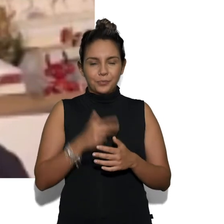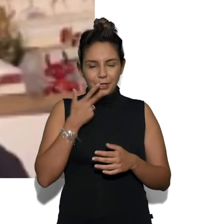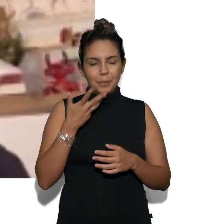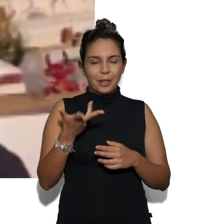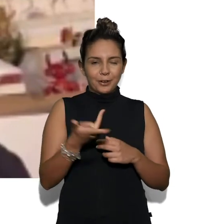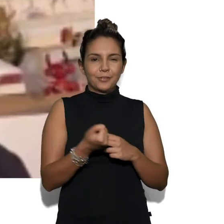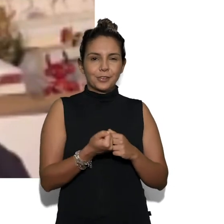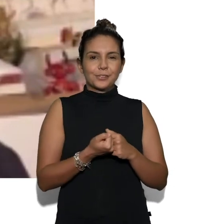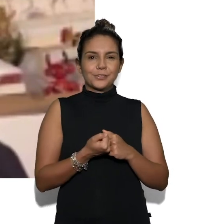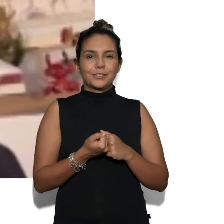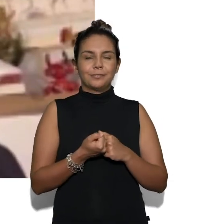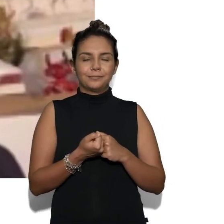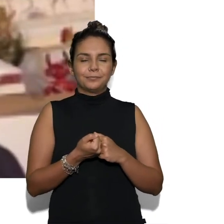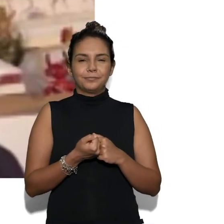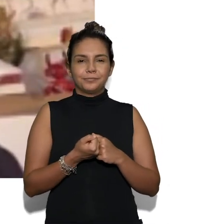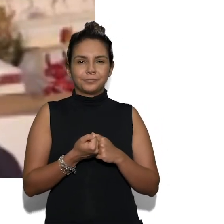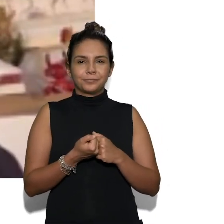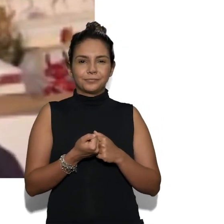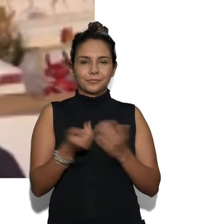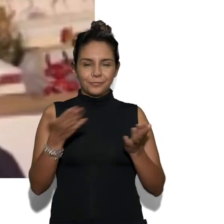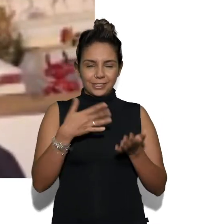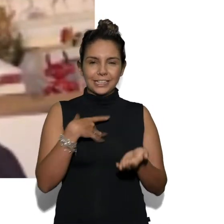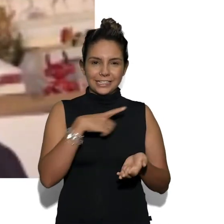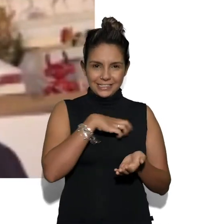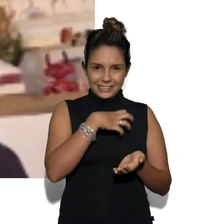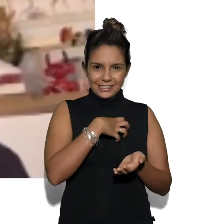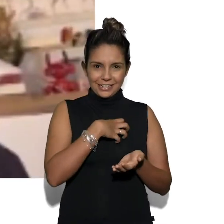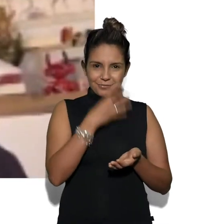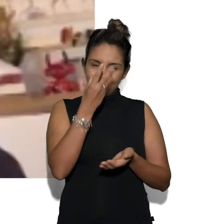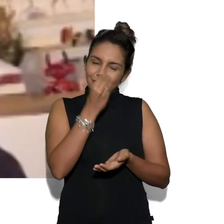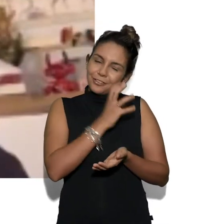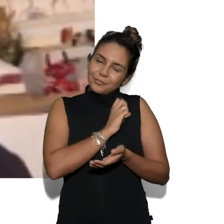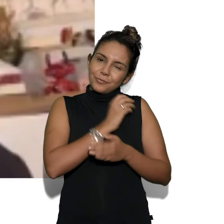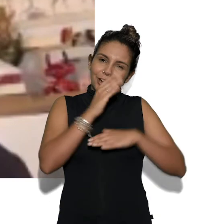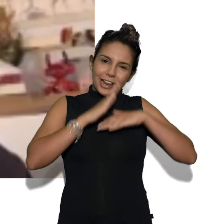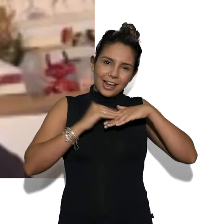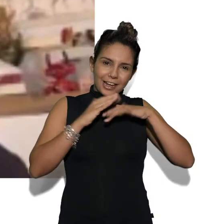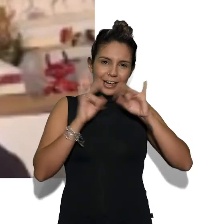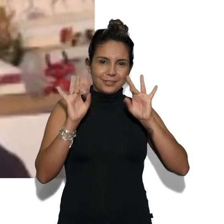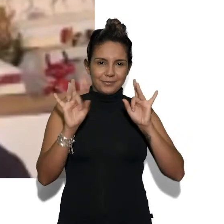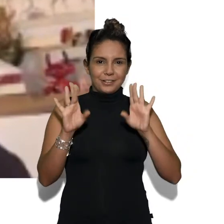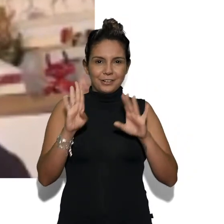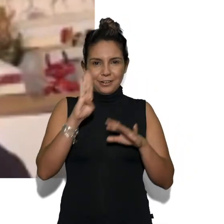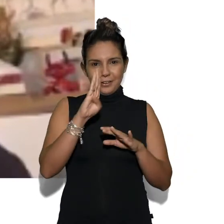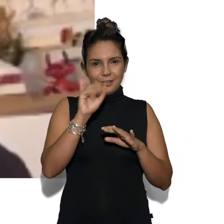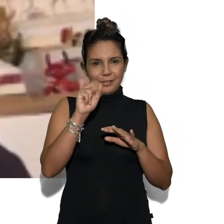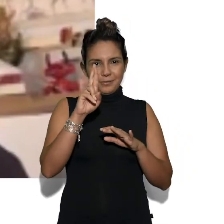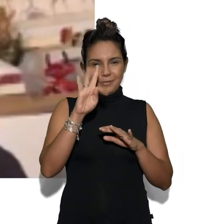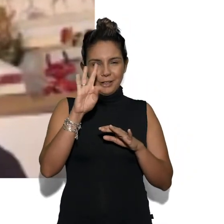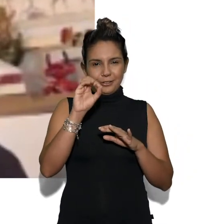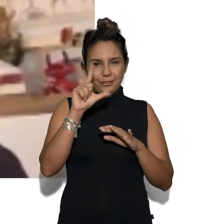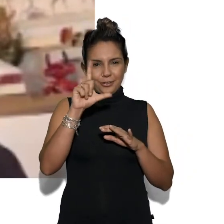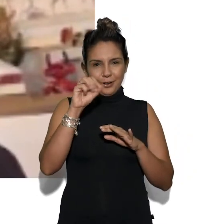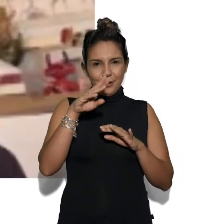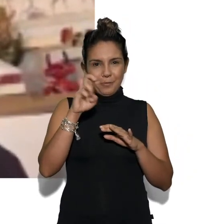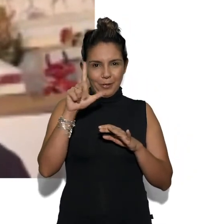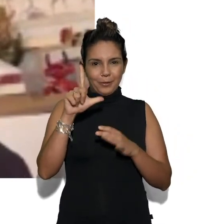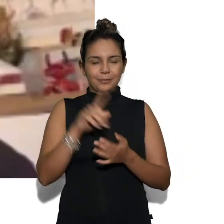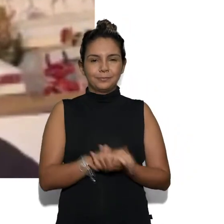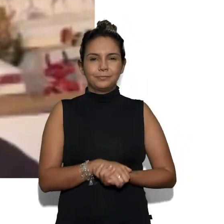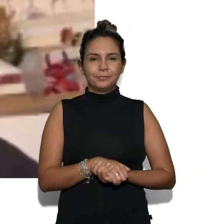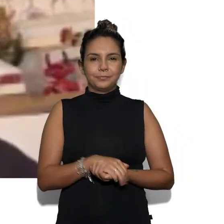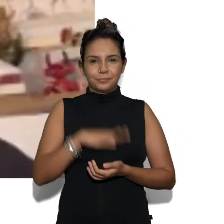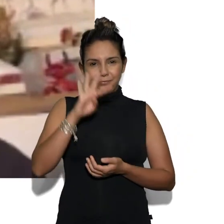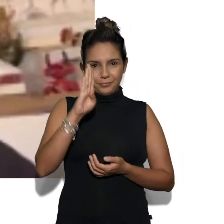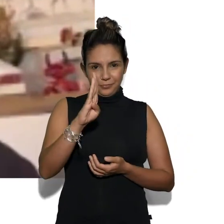maravilhoso. Então eu hoje sinto assim um carinho muito especial pelo Bartolomeu Campos de Queiroz, como